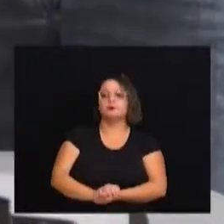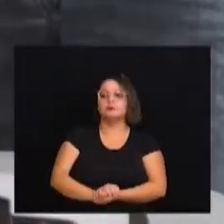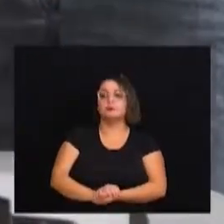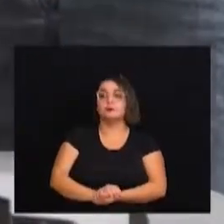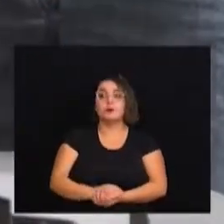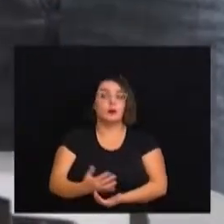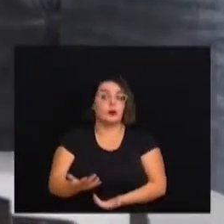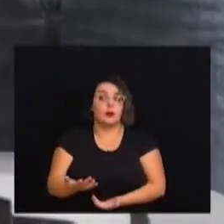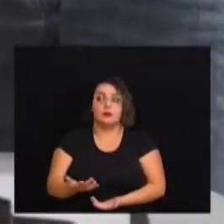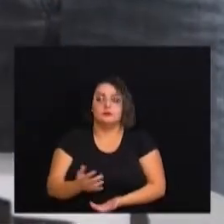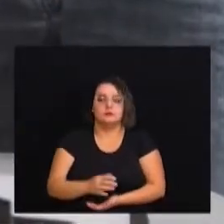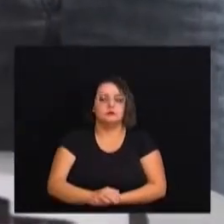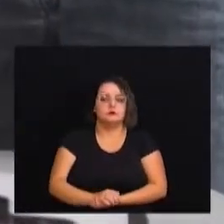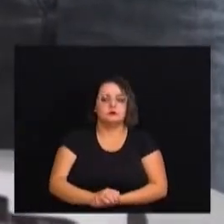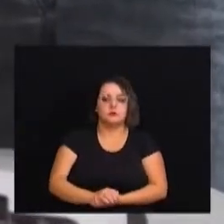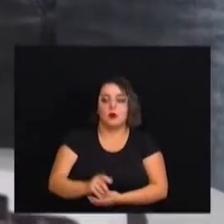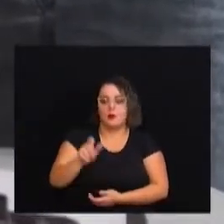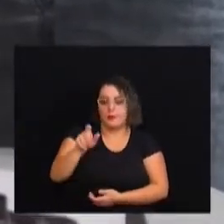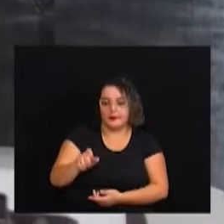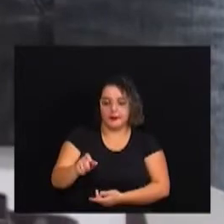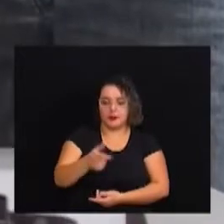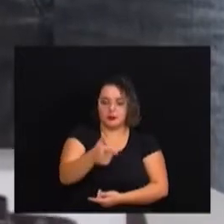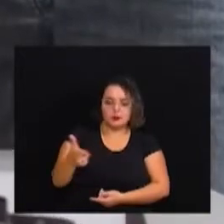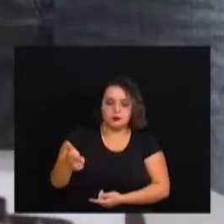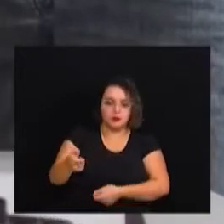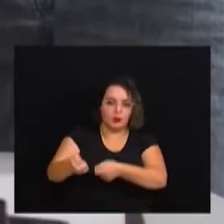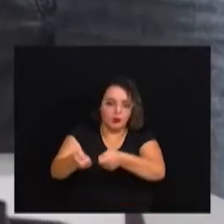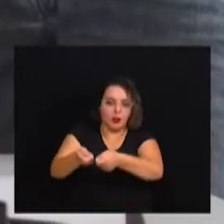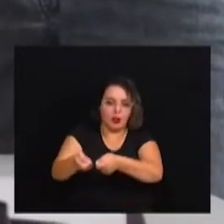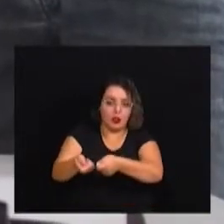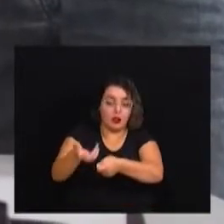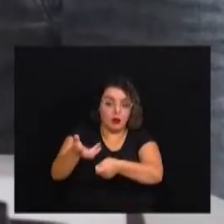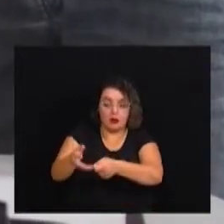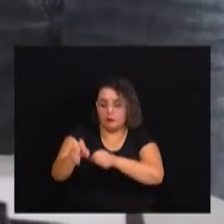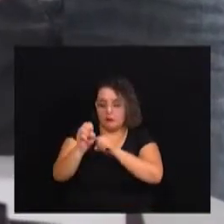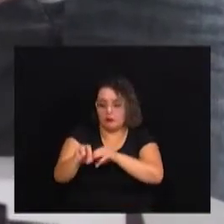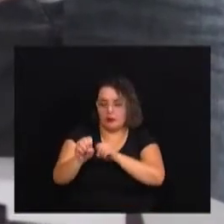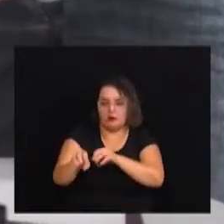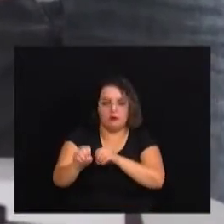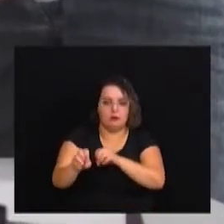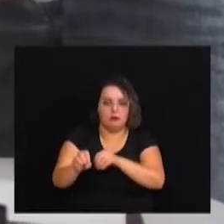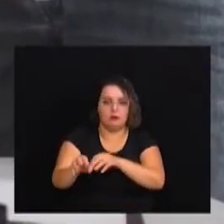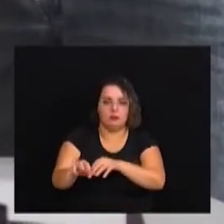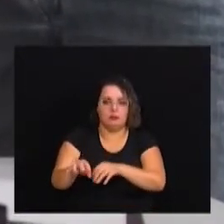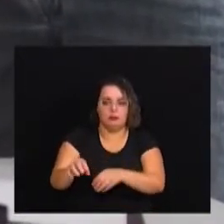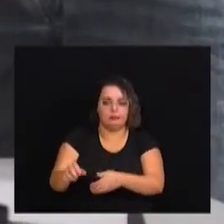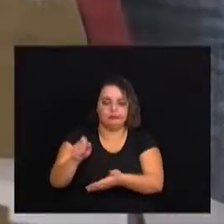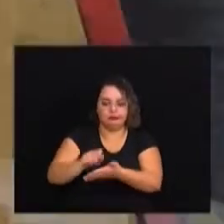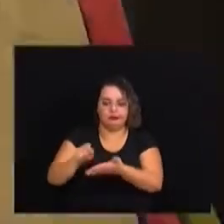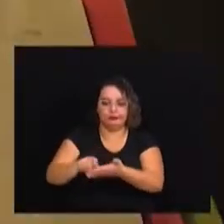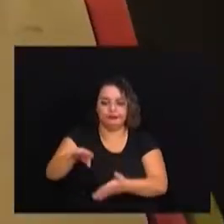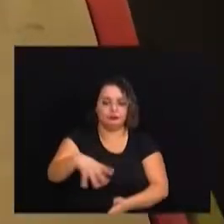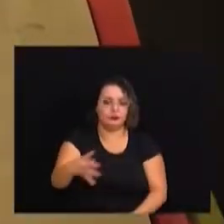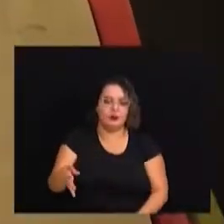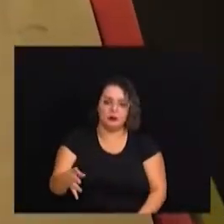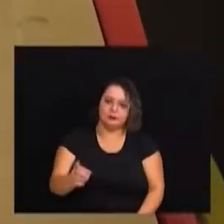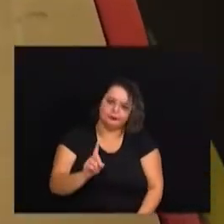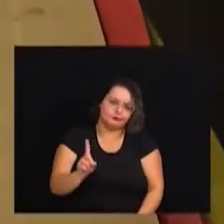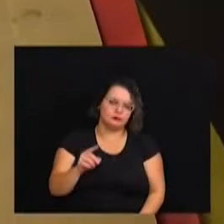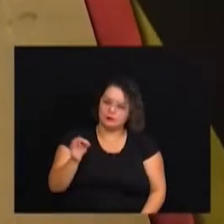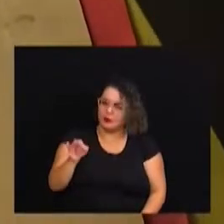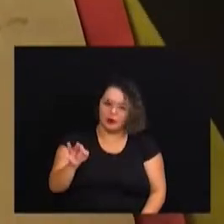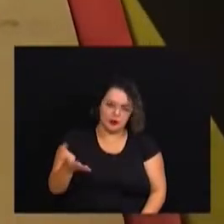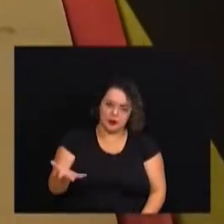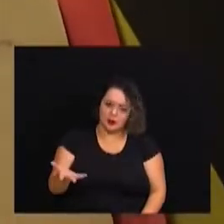não adianta pegar um descontrolado e querer ensinar ele a preencher uma planilha. Não vai